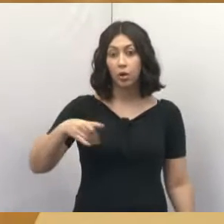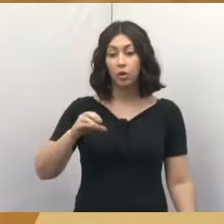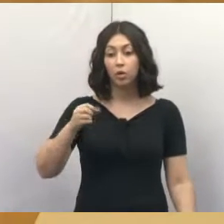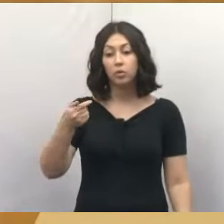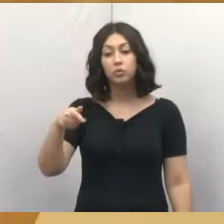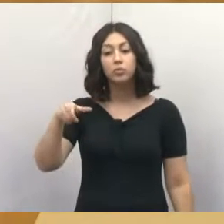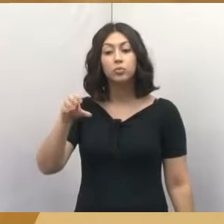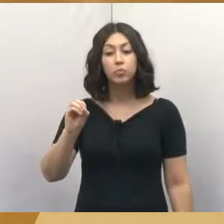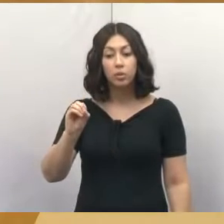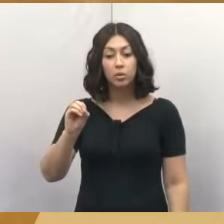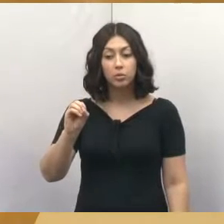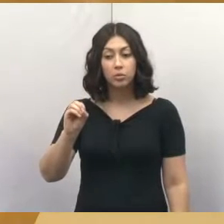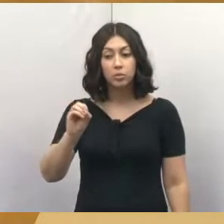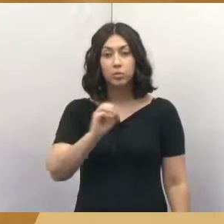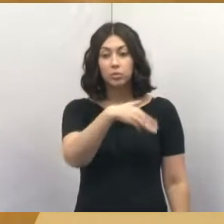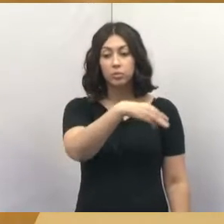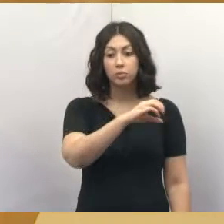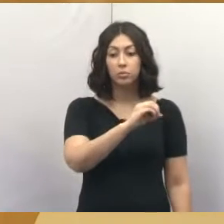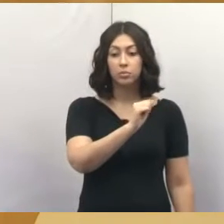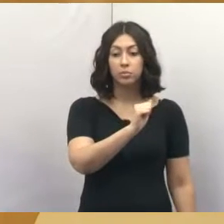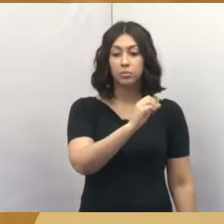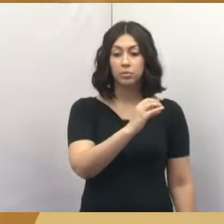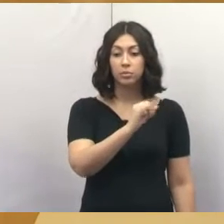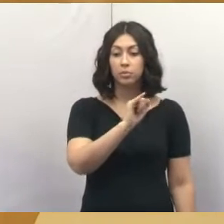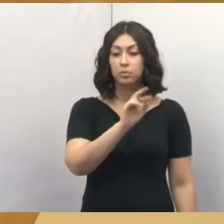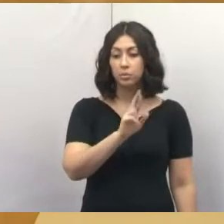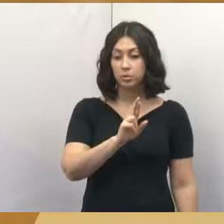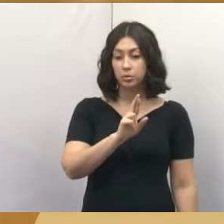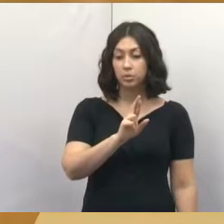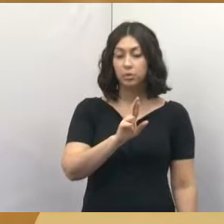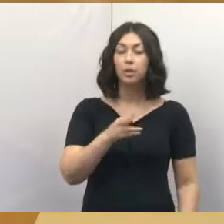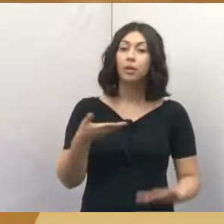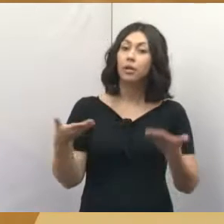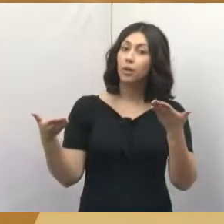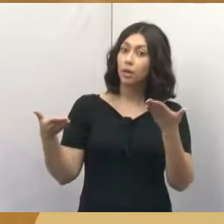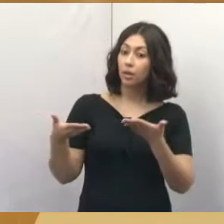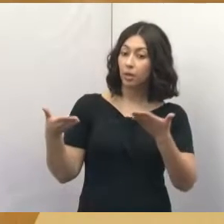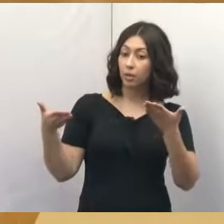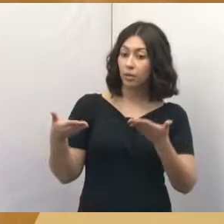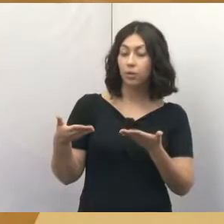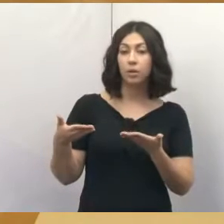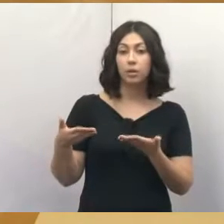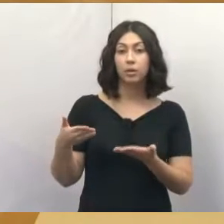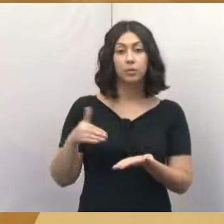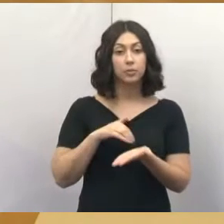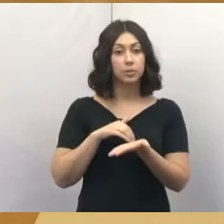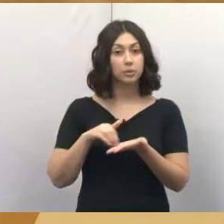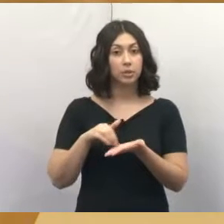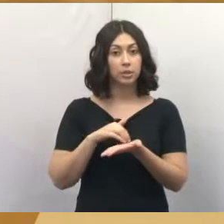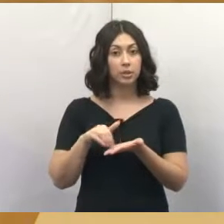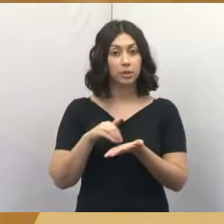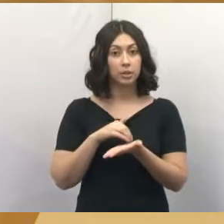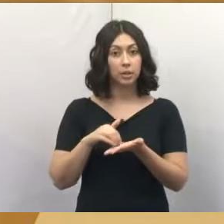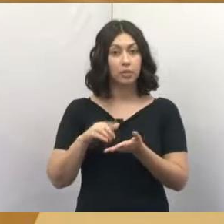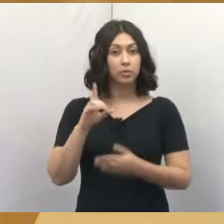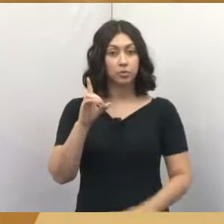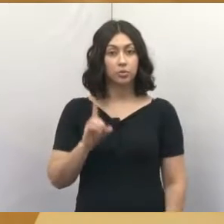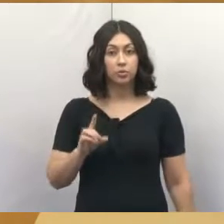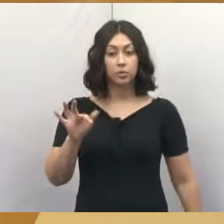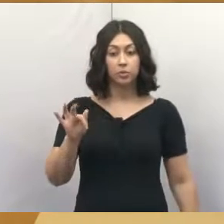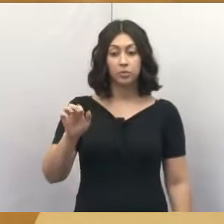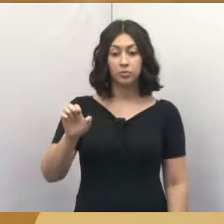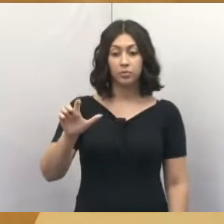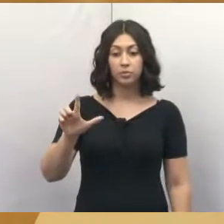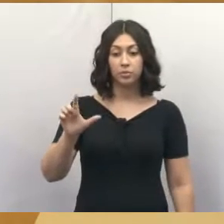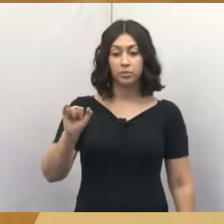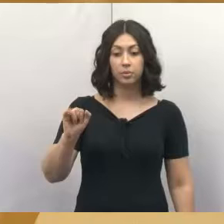Antônio Greco, o saudoso Moacir Bento Salles Neto e agora atual secretário-diretor legislativo Felipe dos